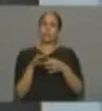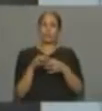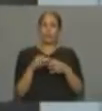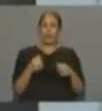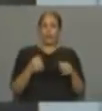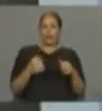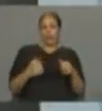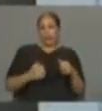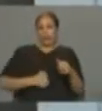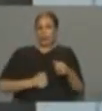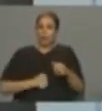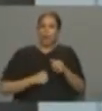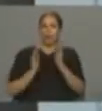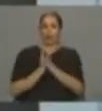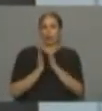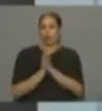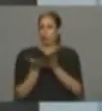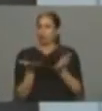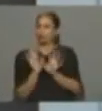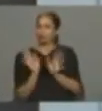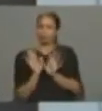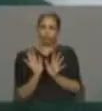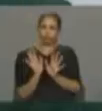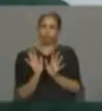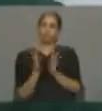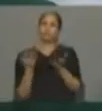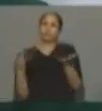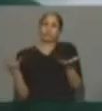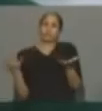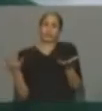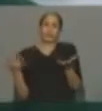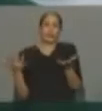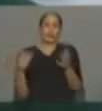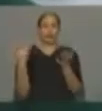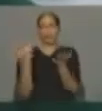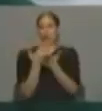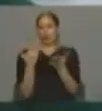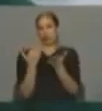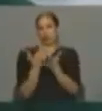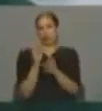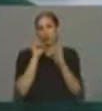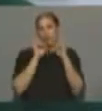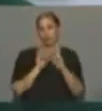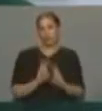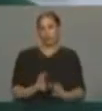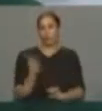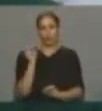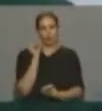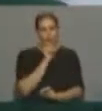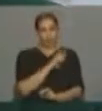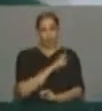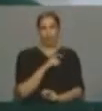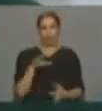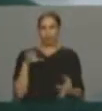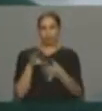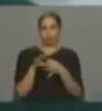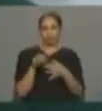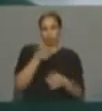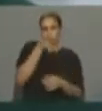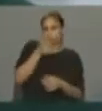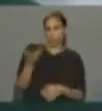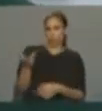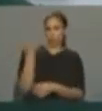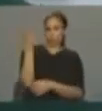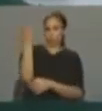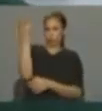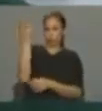especial no gráfico júlio pinto ora por tentar muito mais a estudar sobre o sobre o pintor este é um livro que